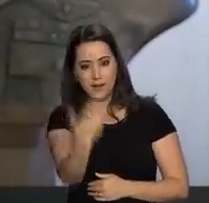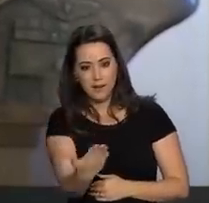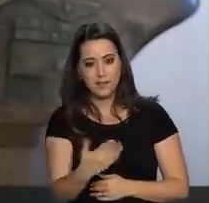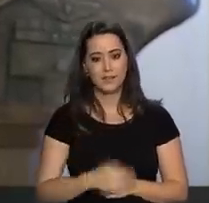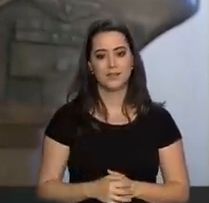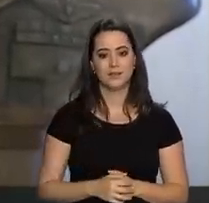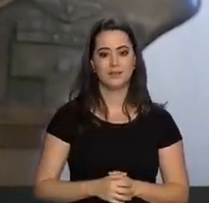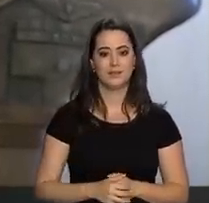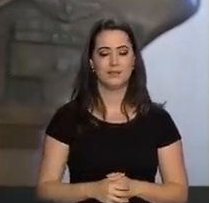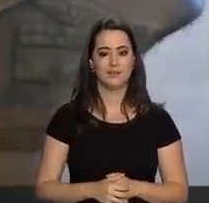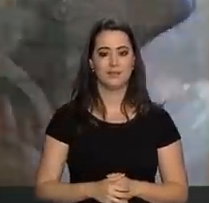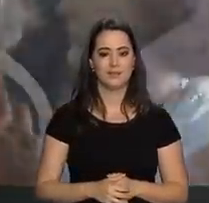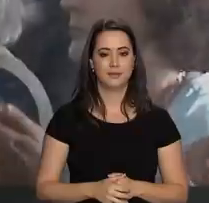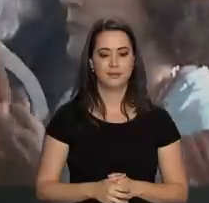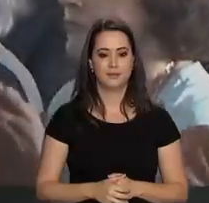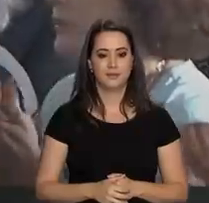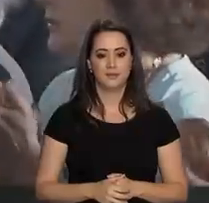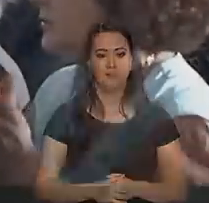obrigado.